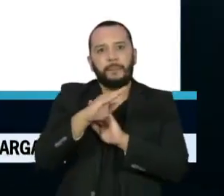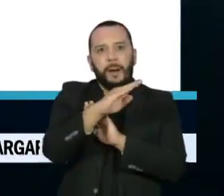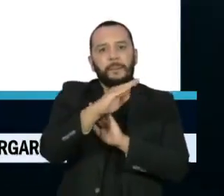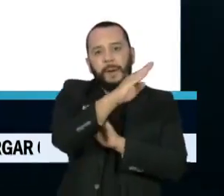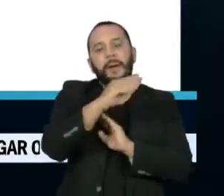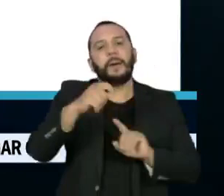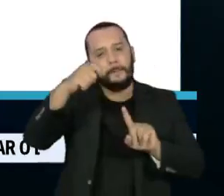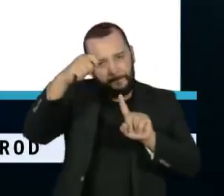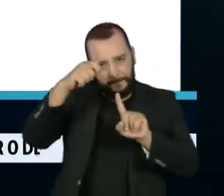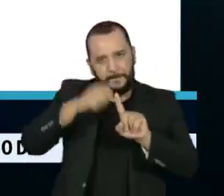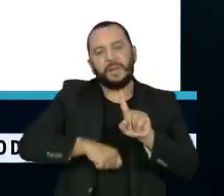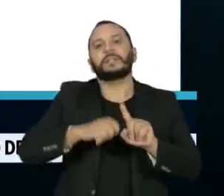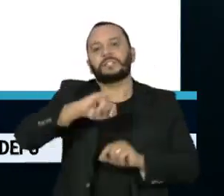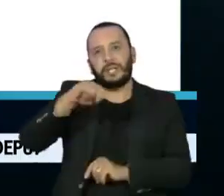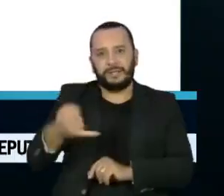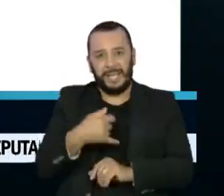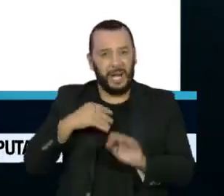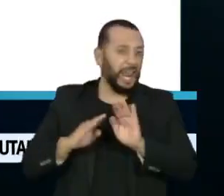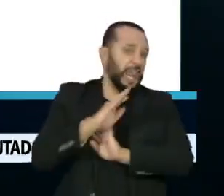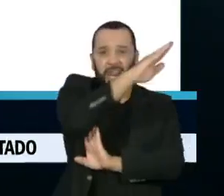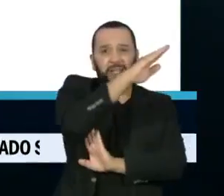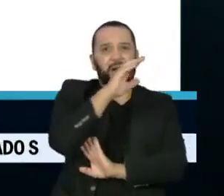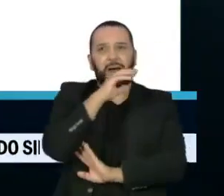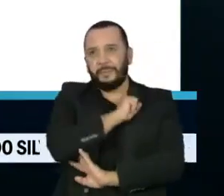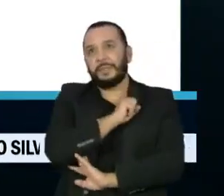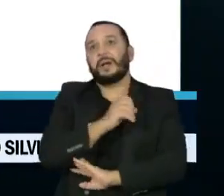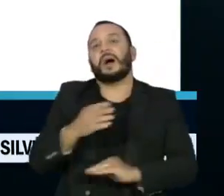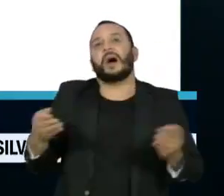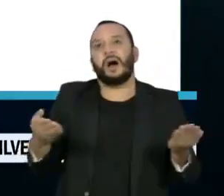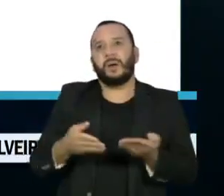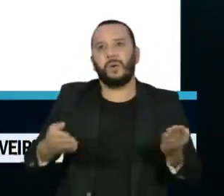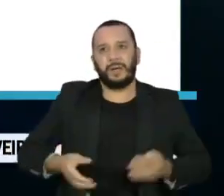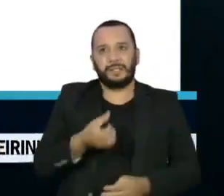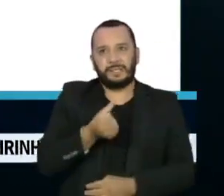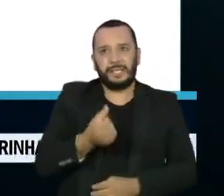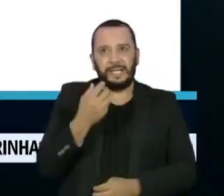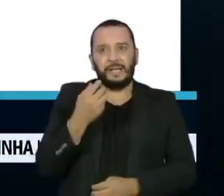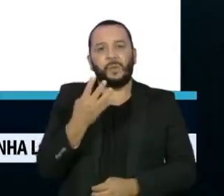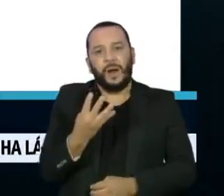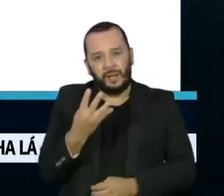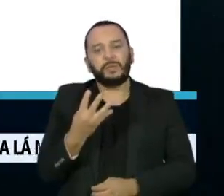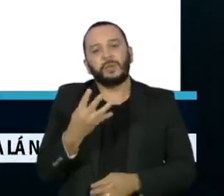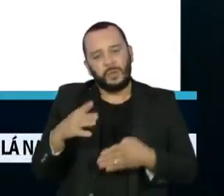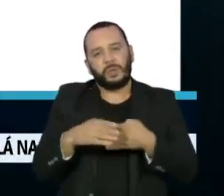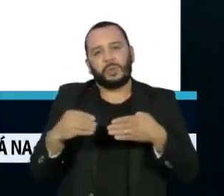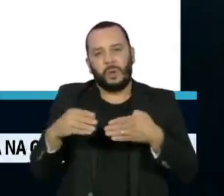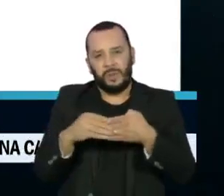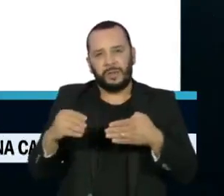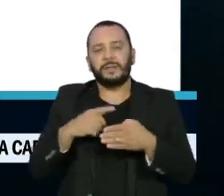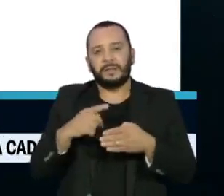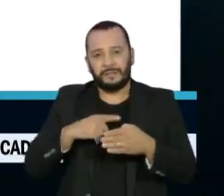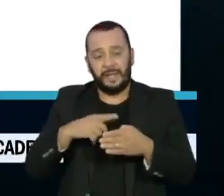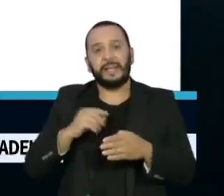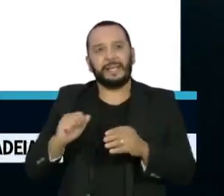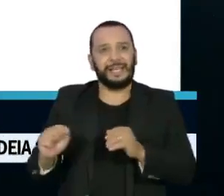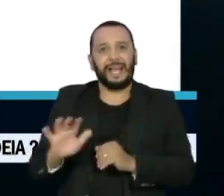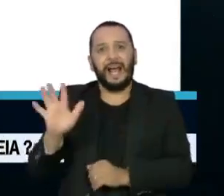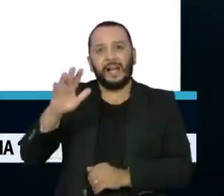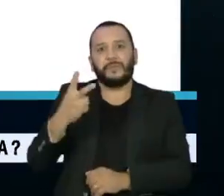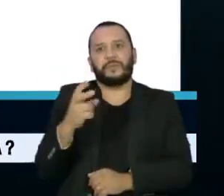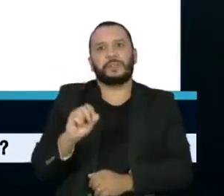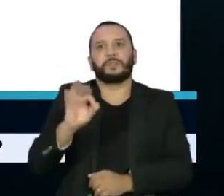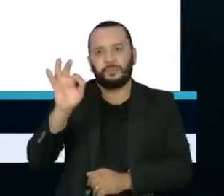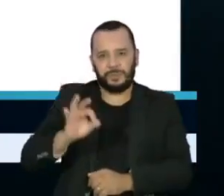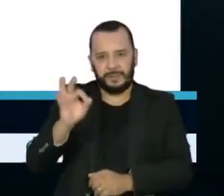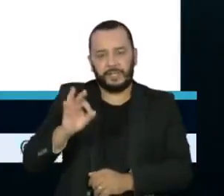janeiro, a curva se inclinou ainda mais. Agora está na casa dos 64 dólares, um aumento de mais de 20%